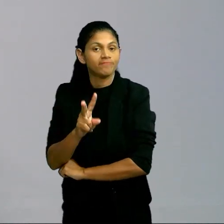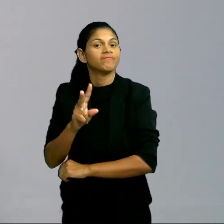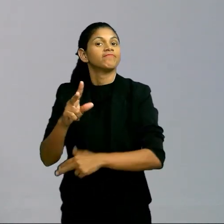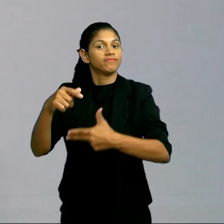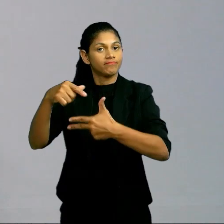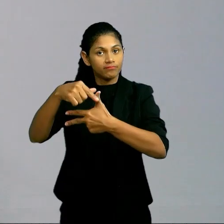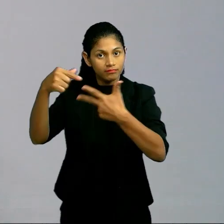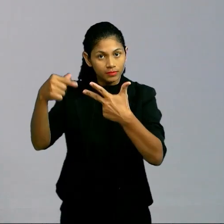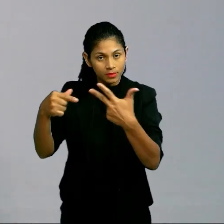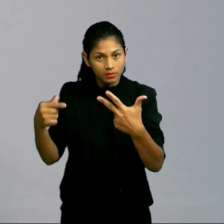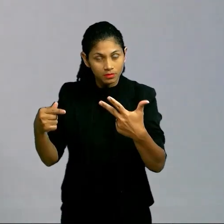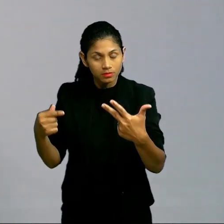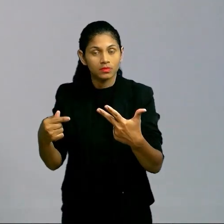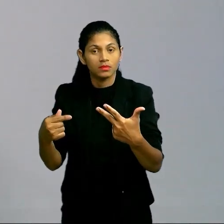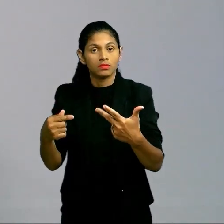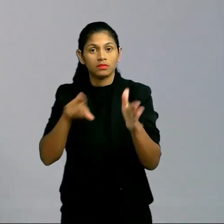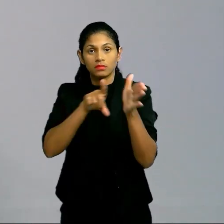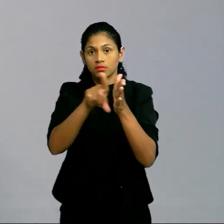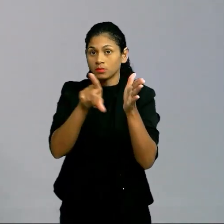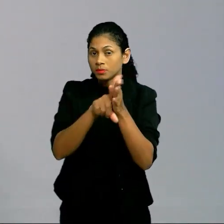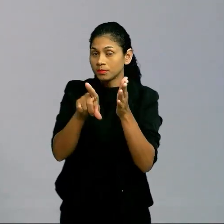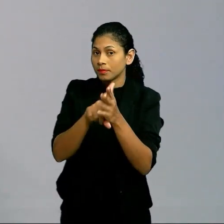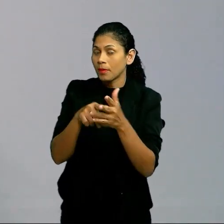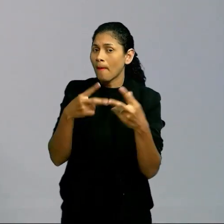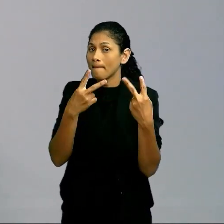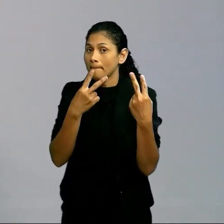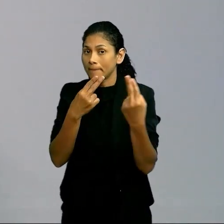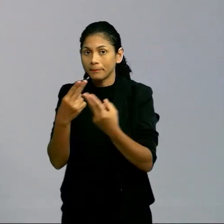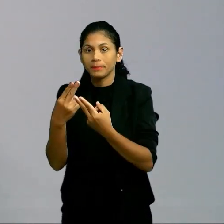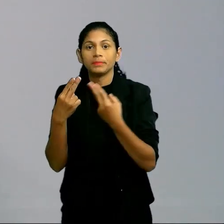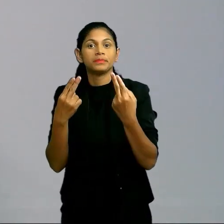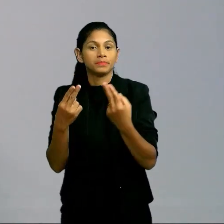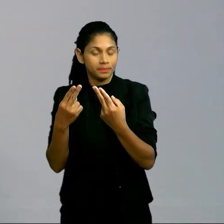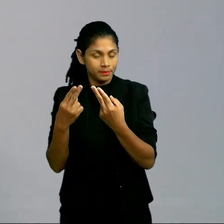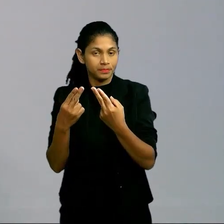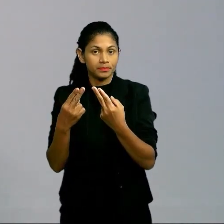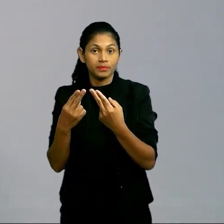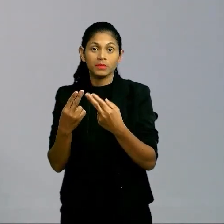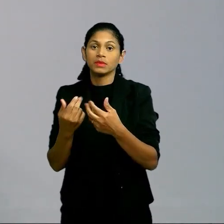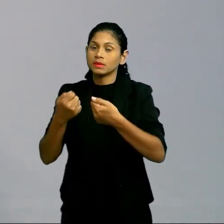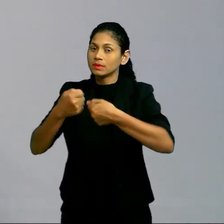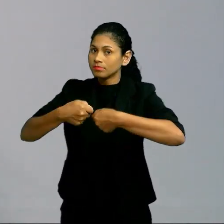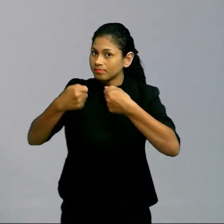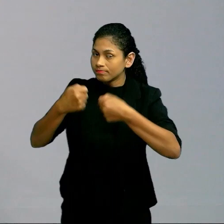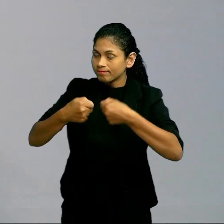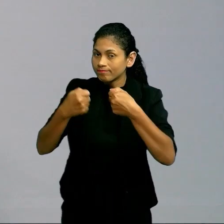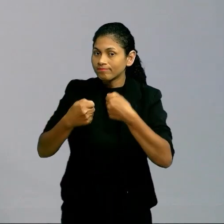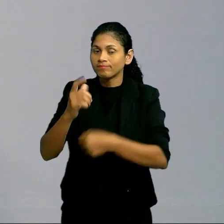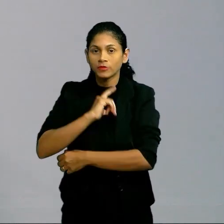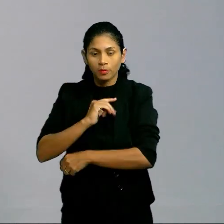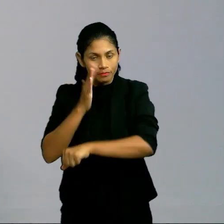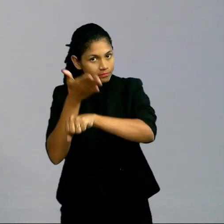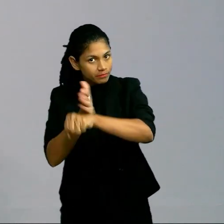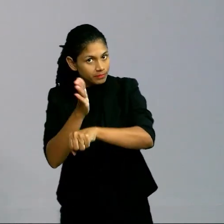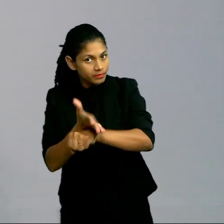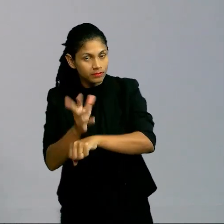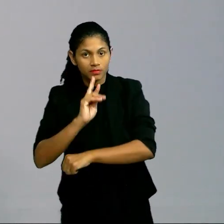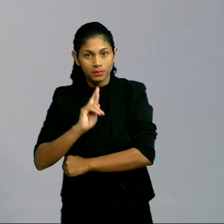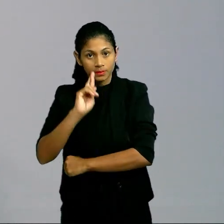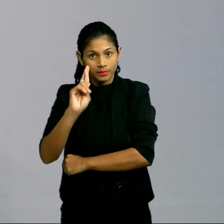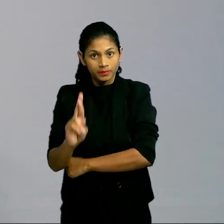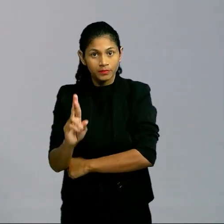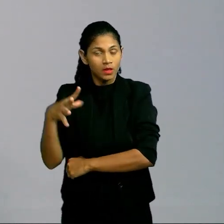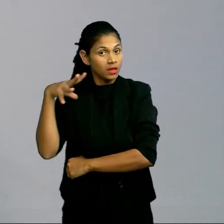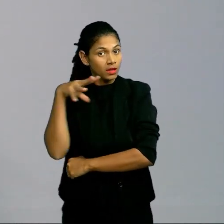questões similares às que vão cair. E para isso, é necessário que você tenha a prática da resolução para responder de